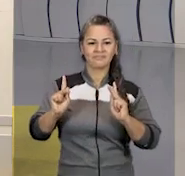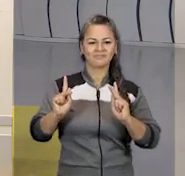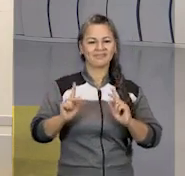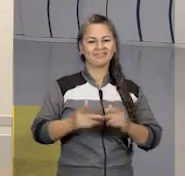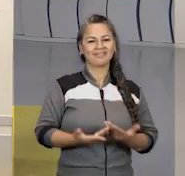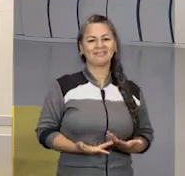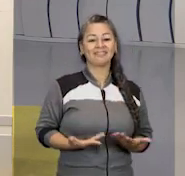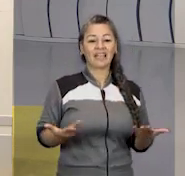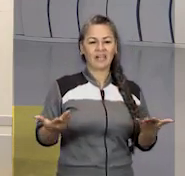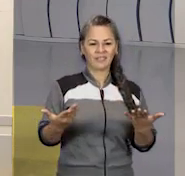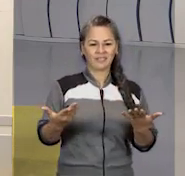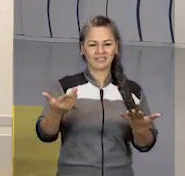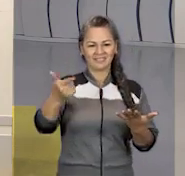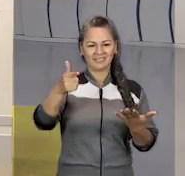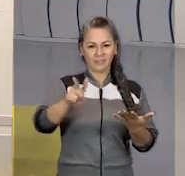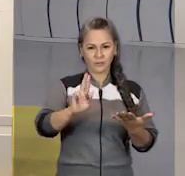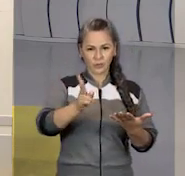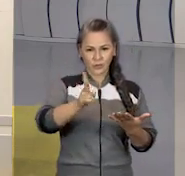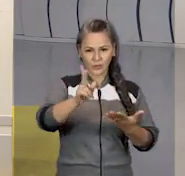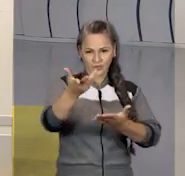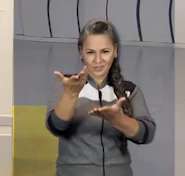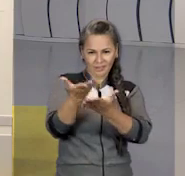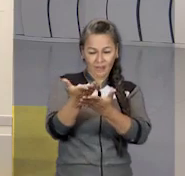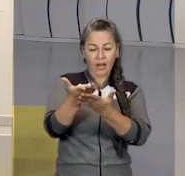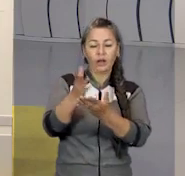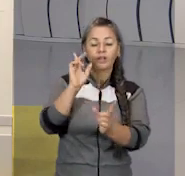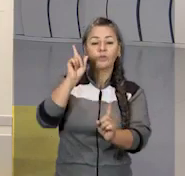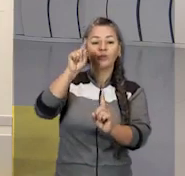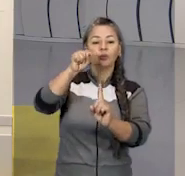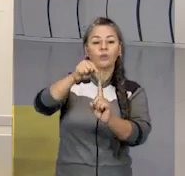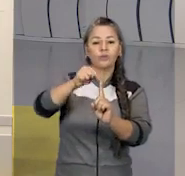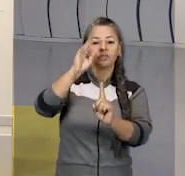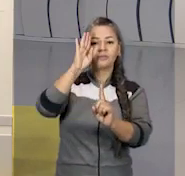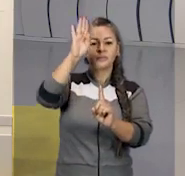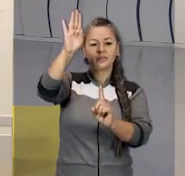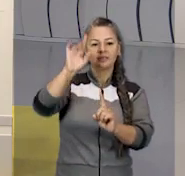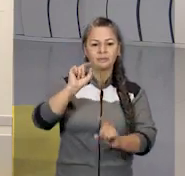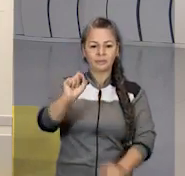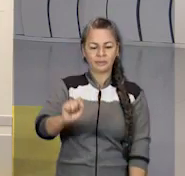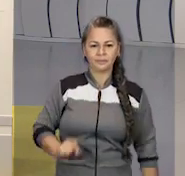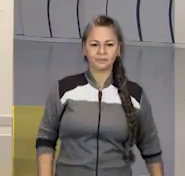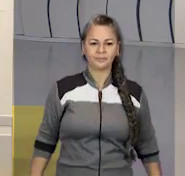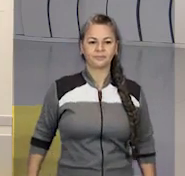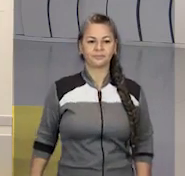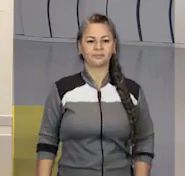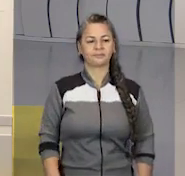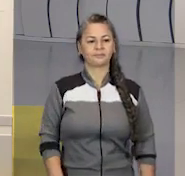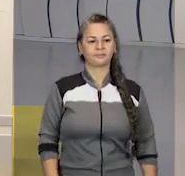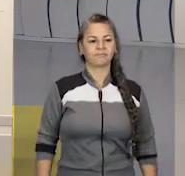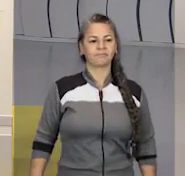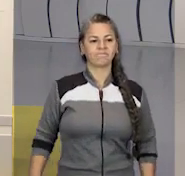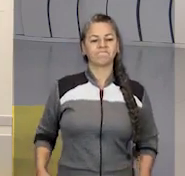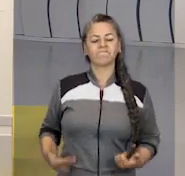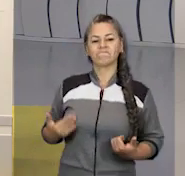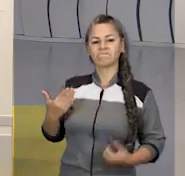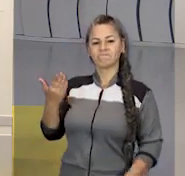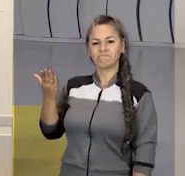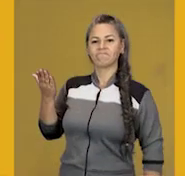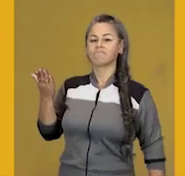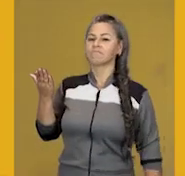Agora sim, vamos aos objetivos da nossa aula hoje? Bem, então, hoje nós